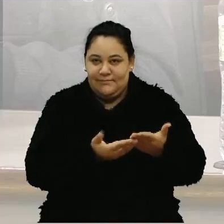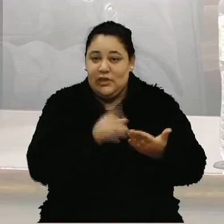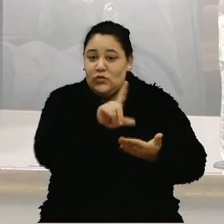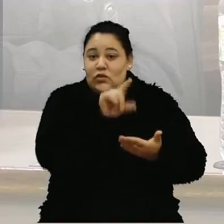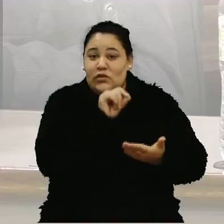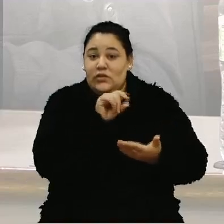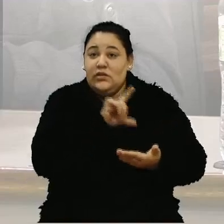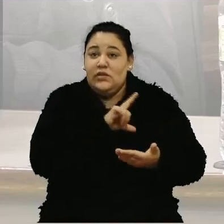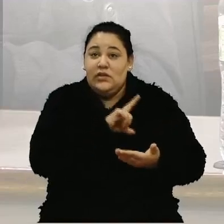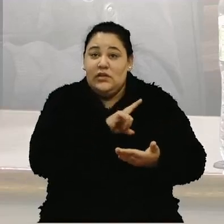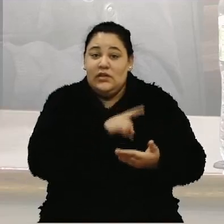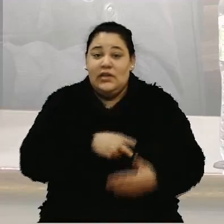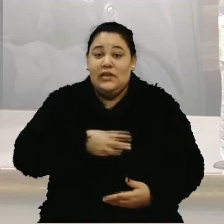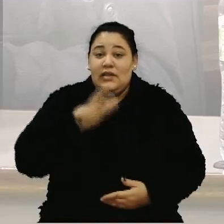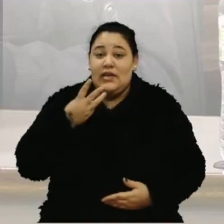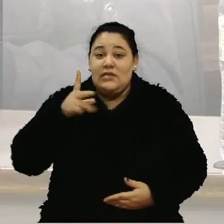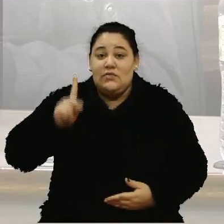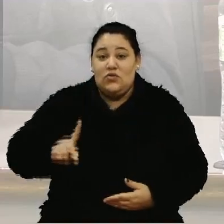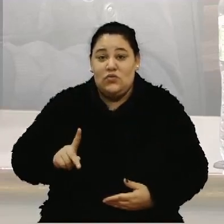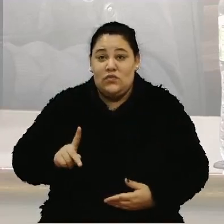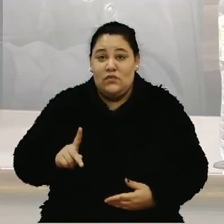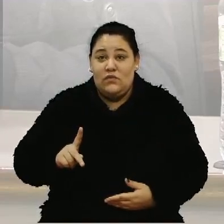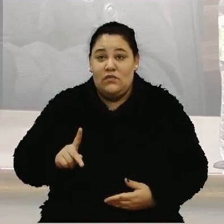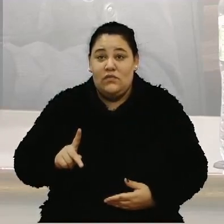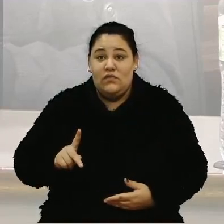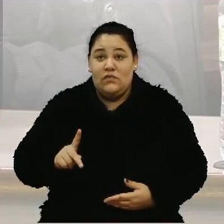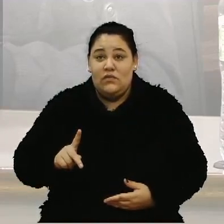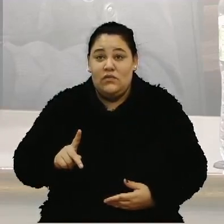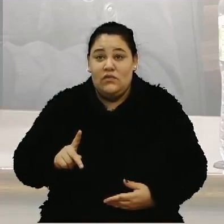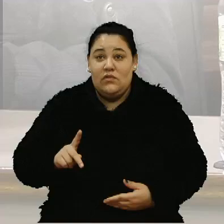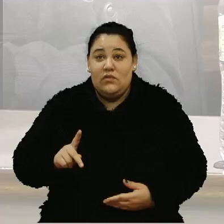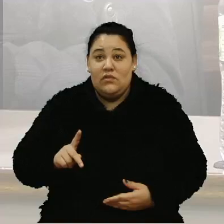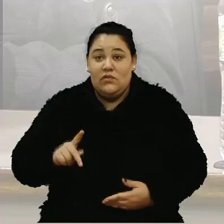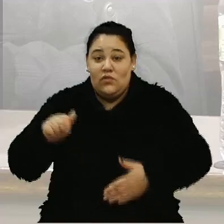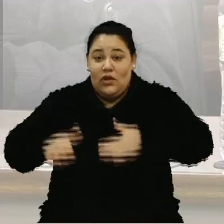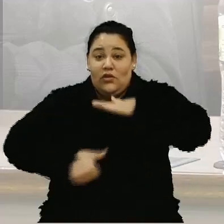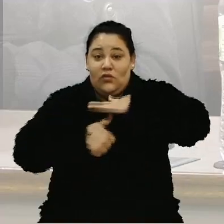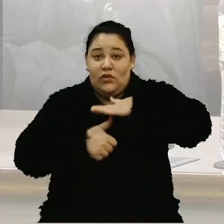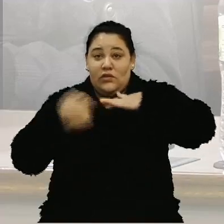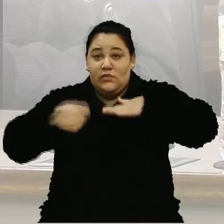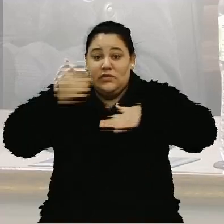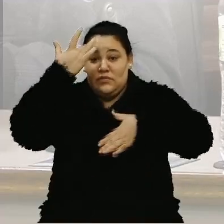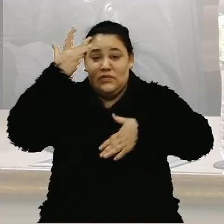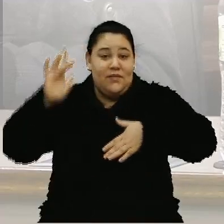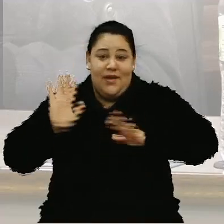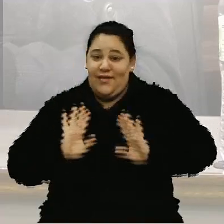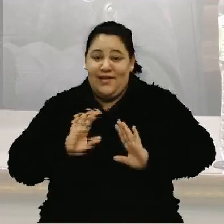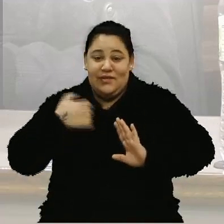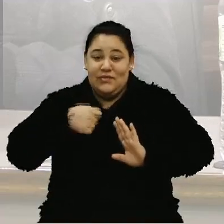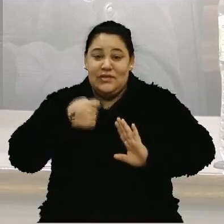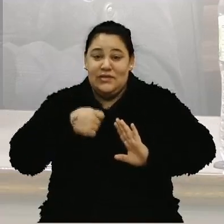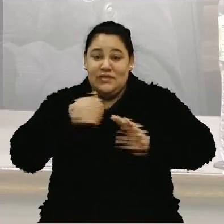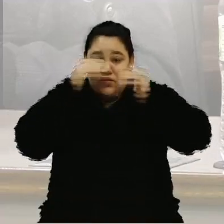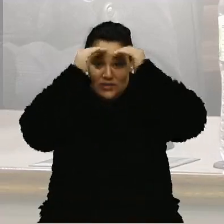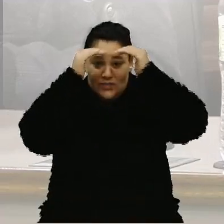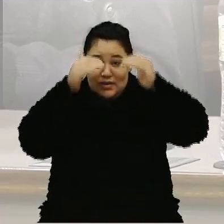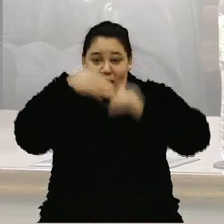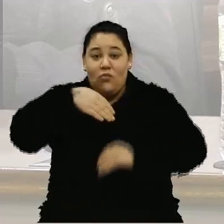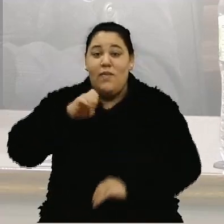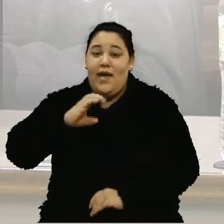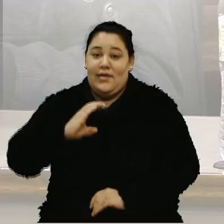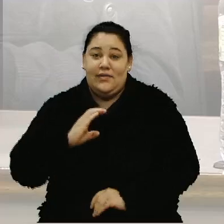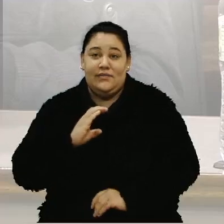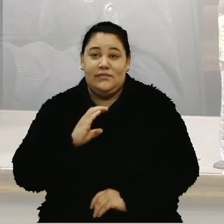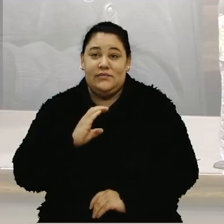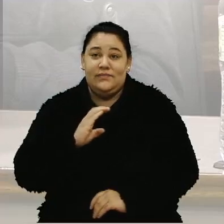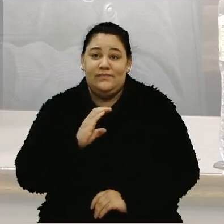tem 3 reitores. Os reitores não têm que saber, eles têm que obedecer a ordem do governo federal do MEC. Então, vereador, que pena que